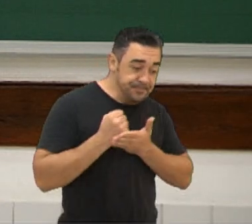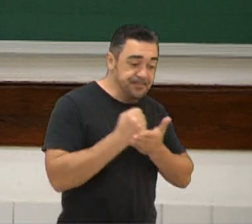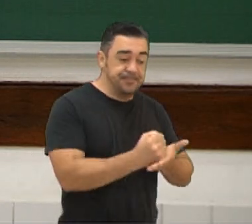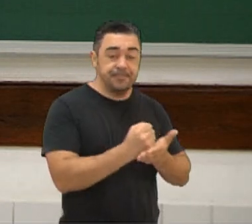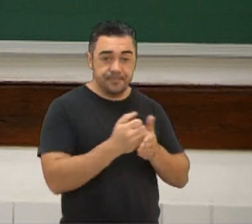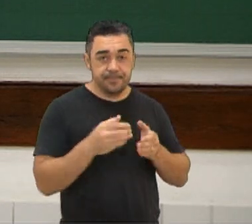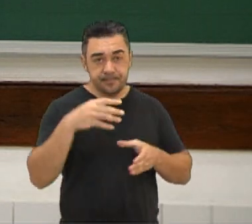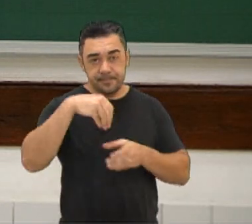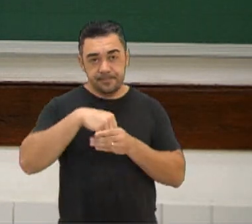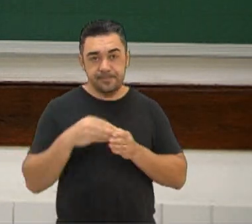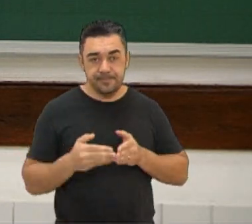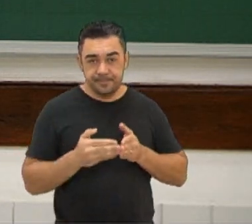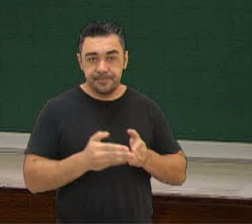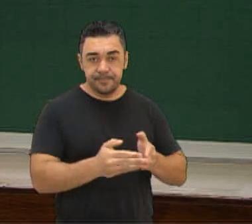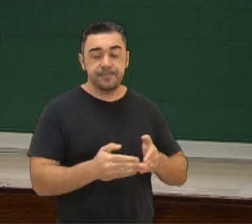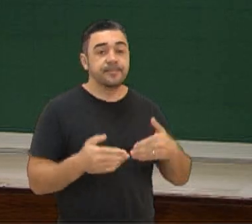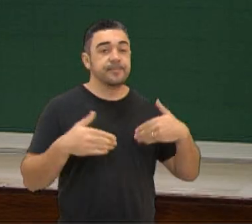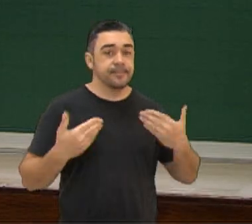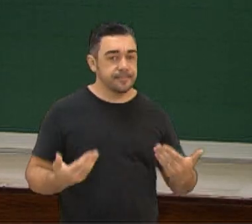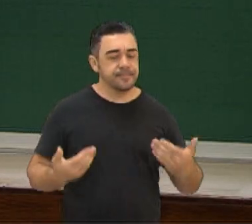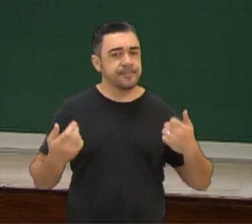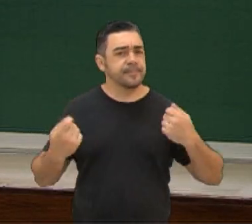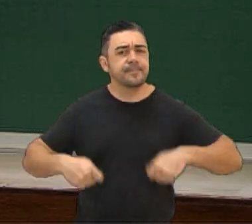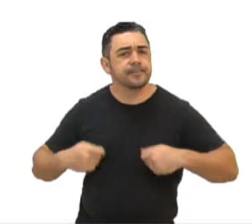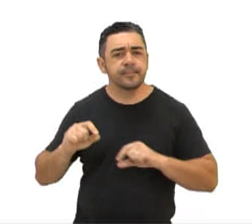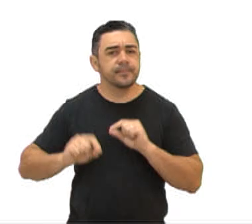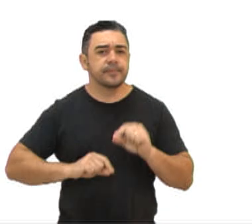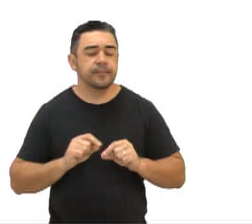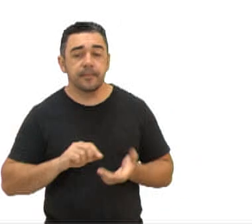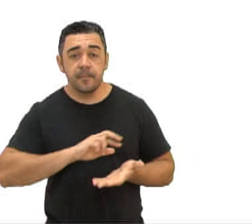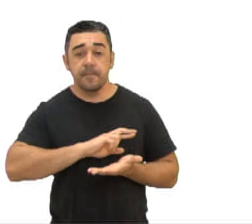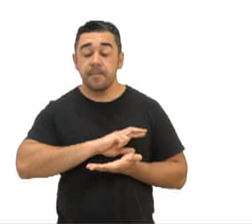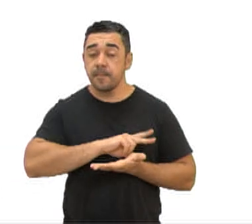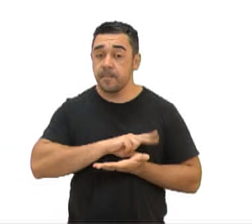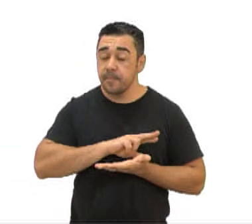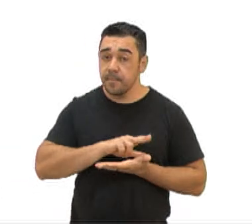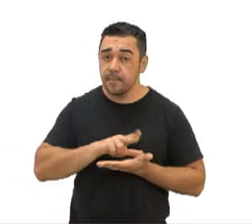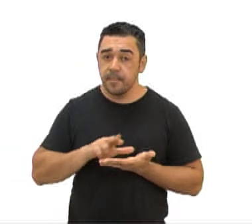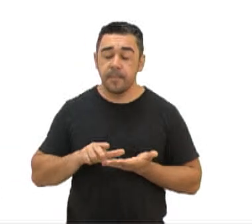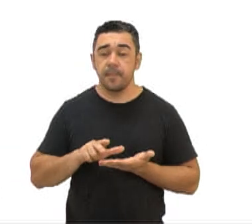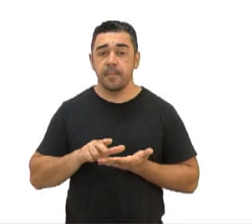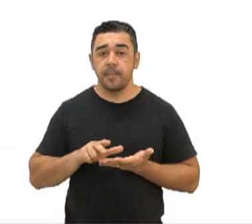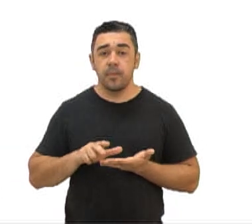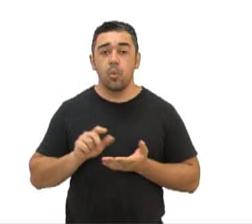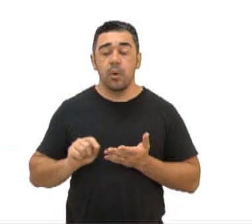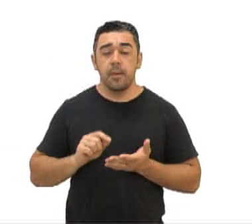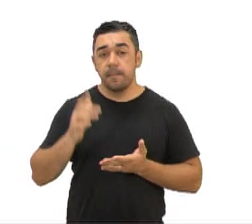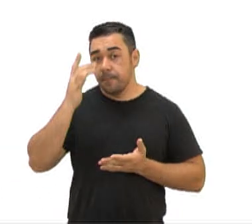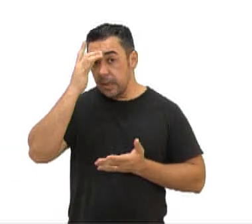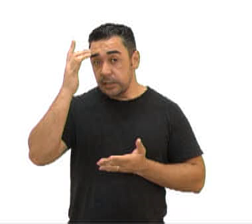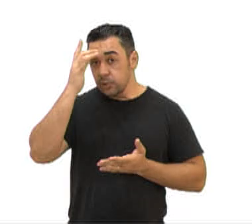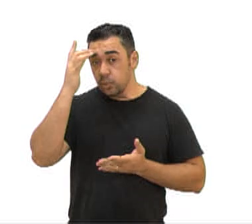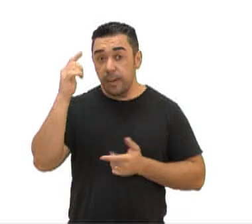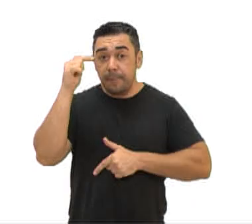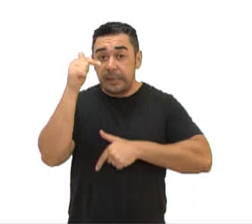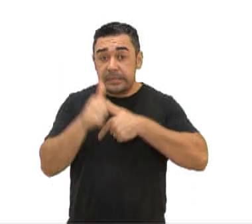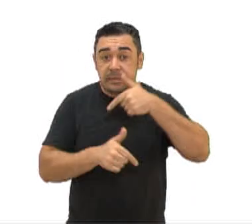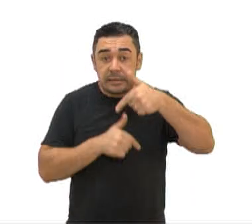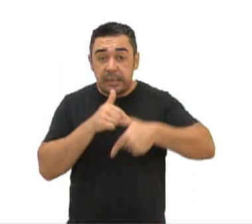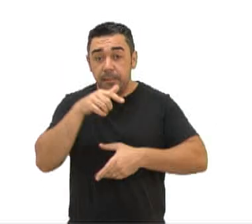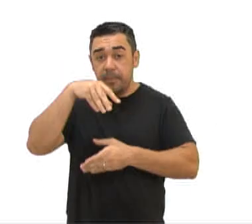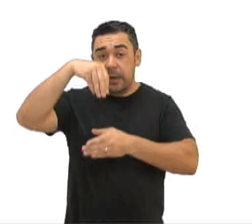E eram necessárias, né, dezenas, centenas de marujos para colocar nesses navios para fazerem